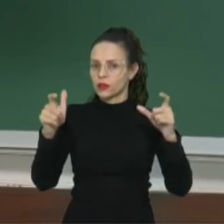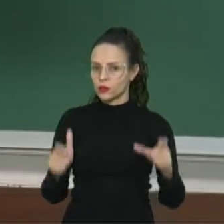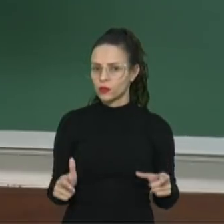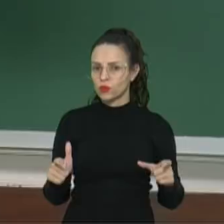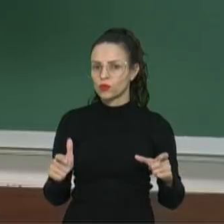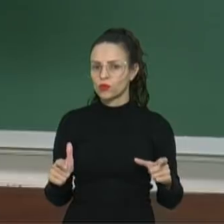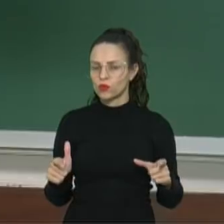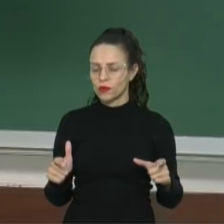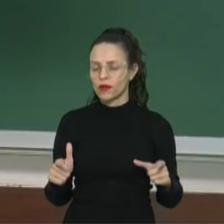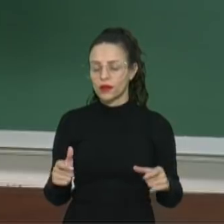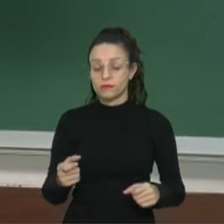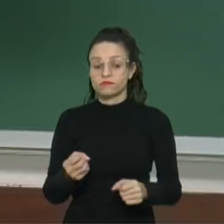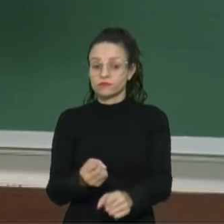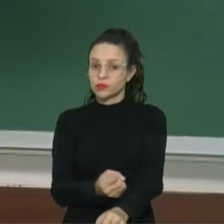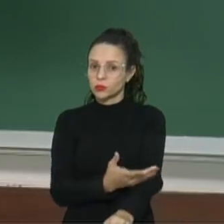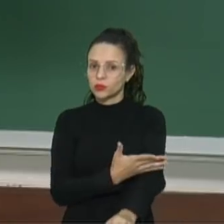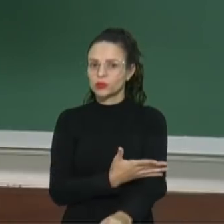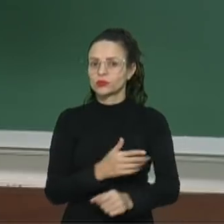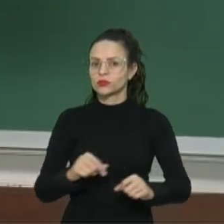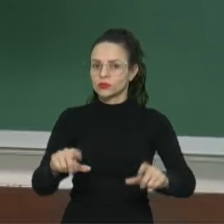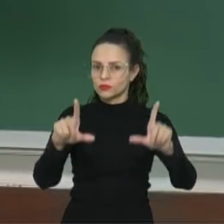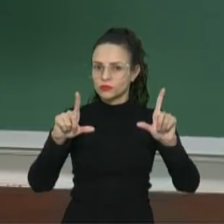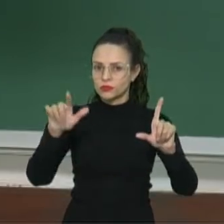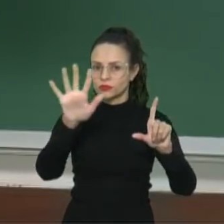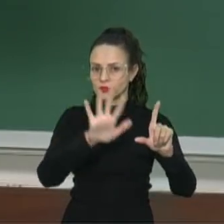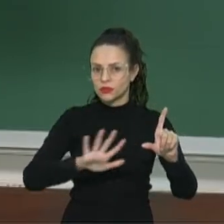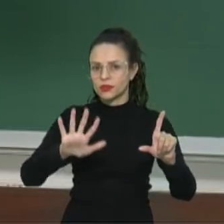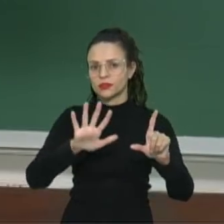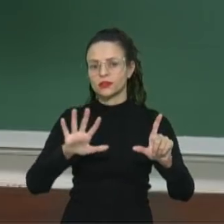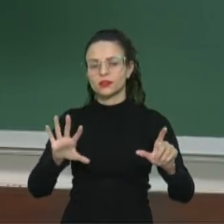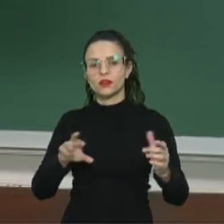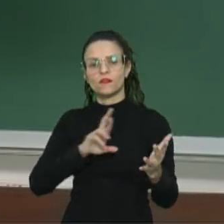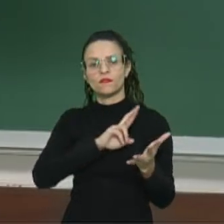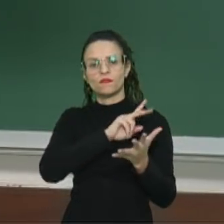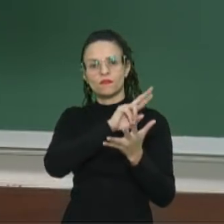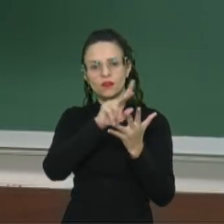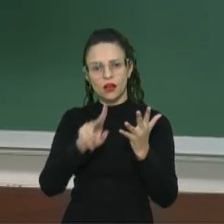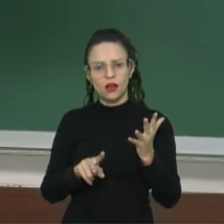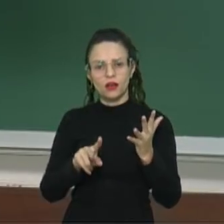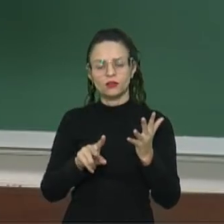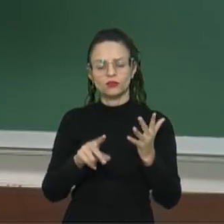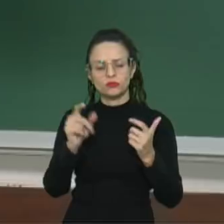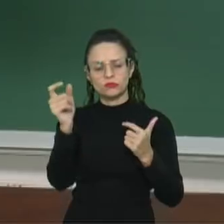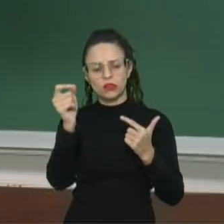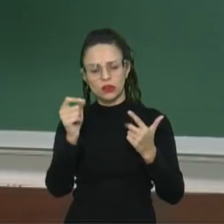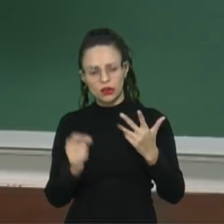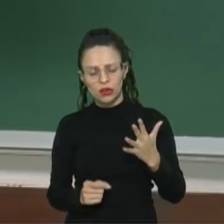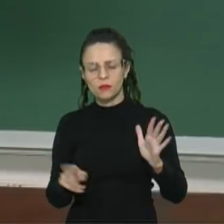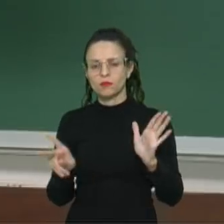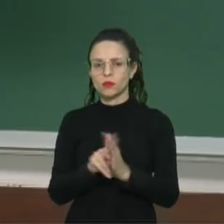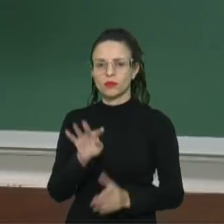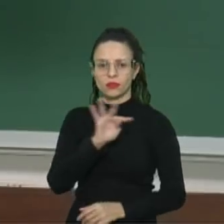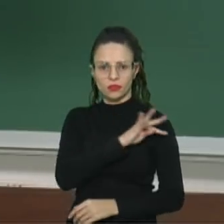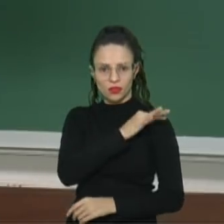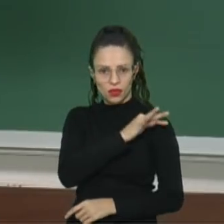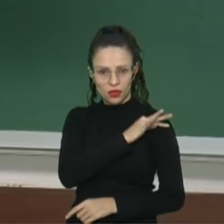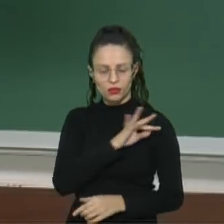cria a emoção da cena, né? Então vai usar diversos elementos técnicos também, né? A gente viu